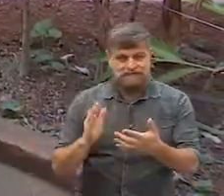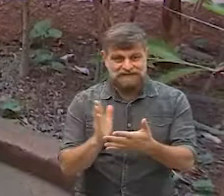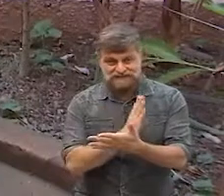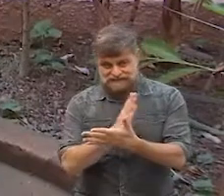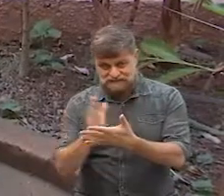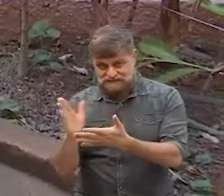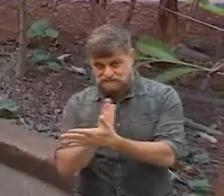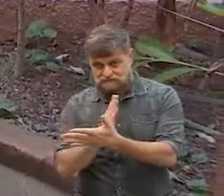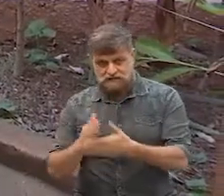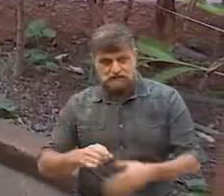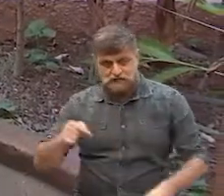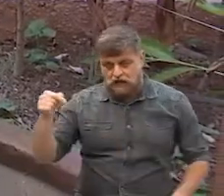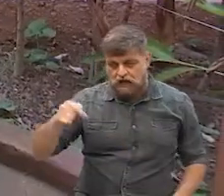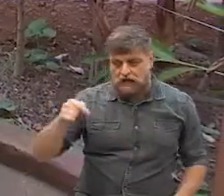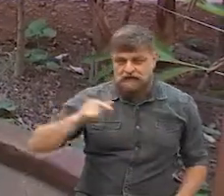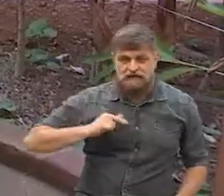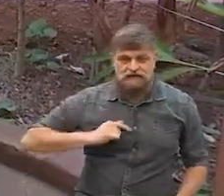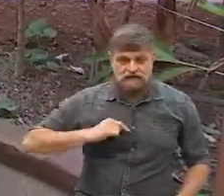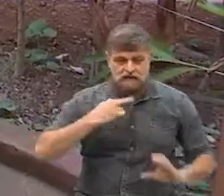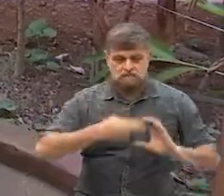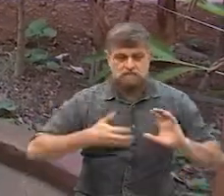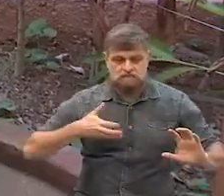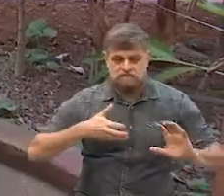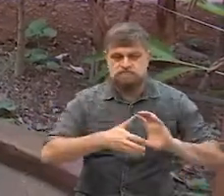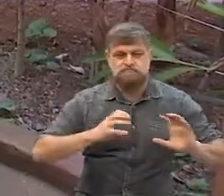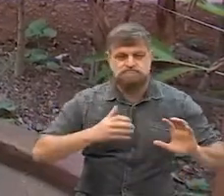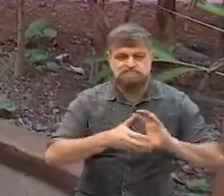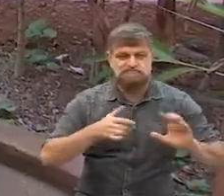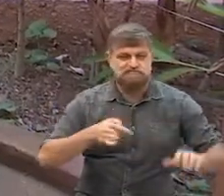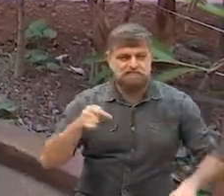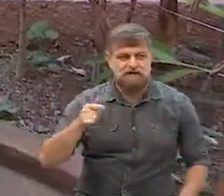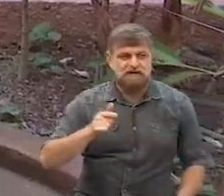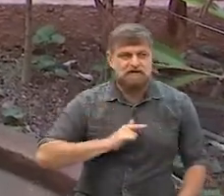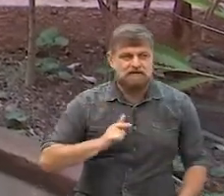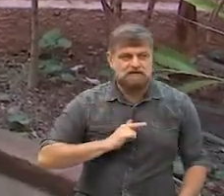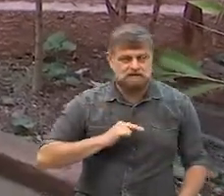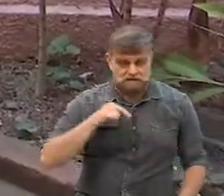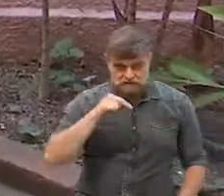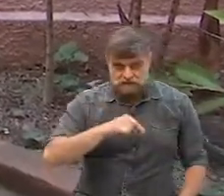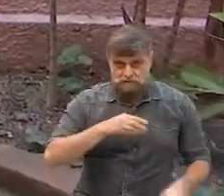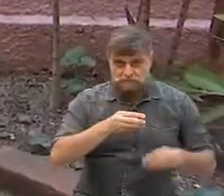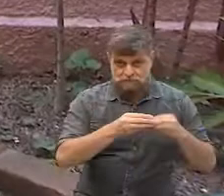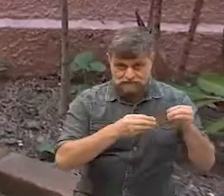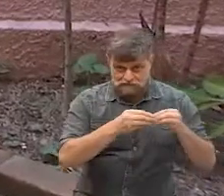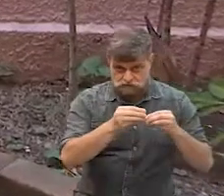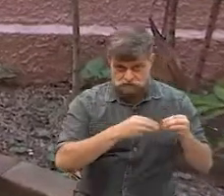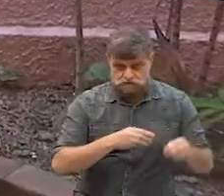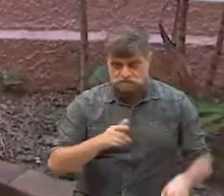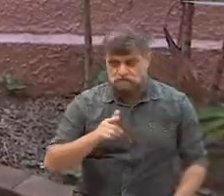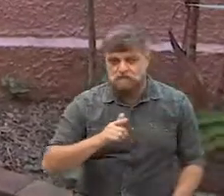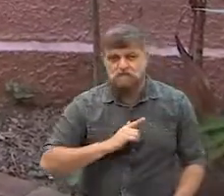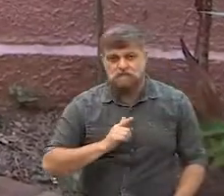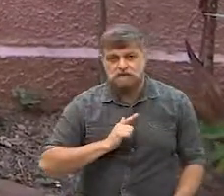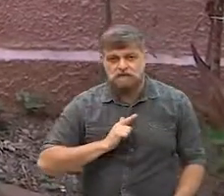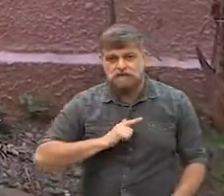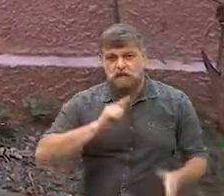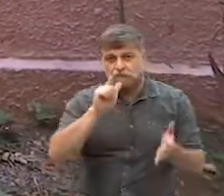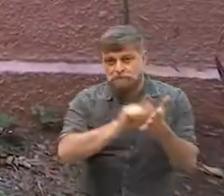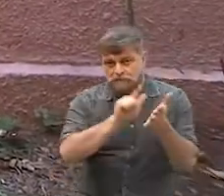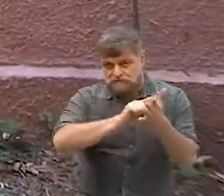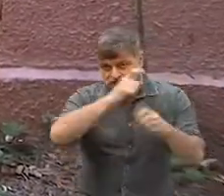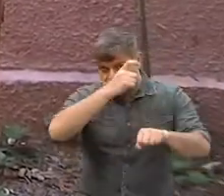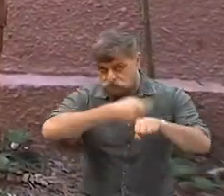separação. Aqui é meu lixo reciclável. Então, o que eu tenho aqui? Eu tenho embalagem plástica, eu tenho